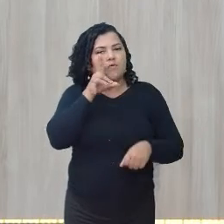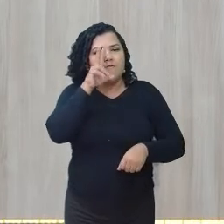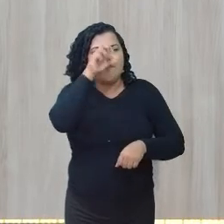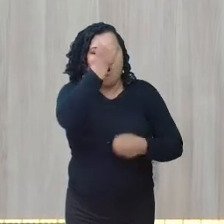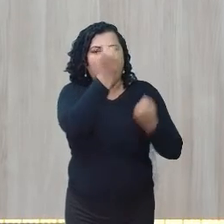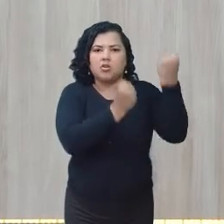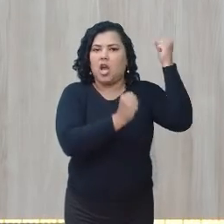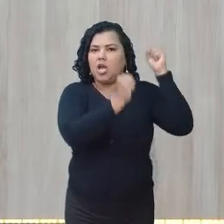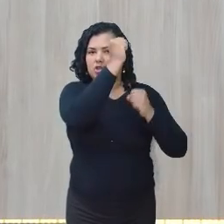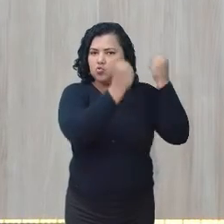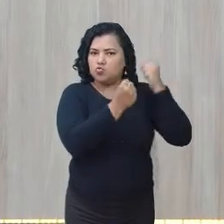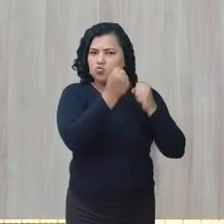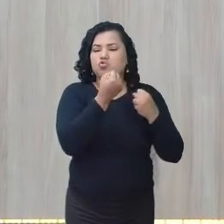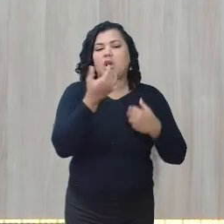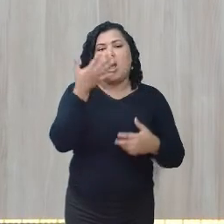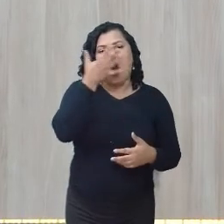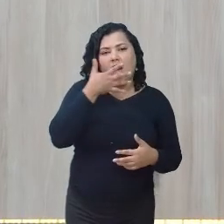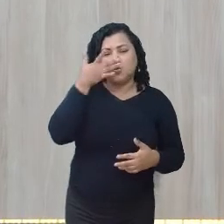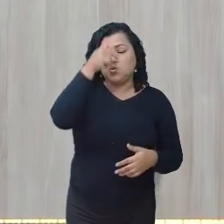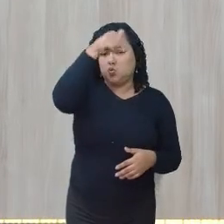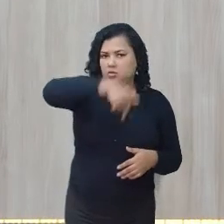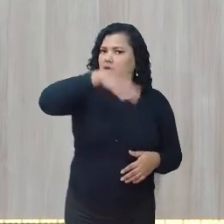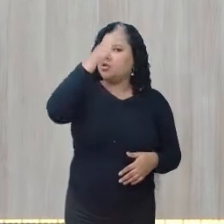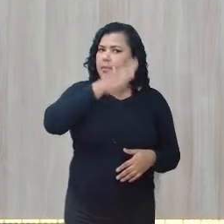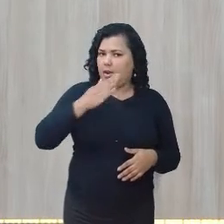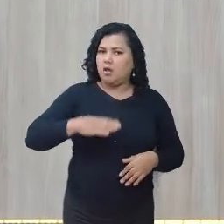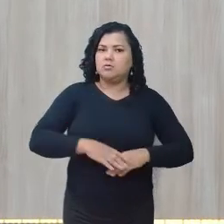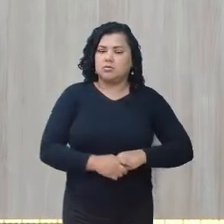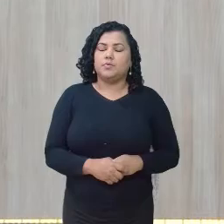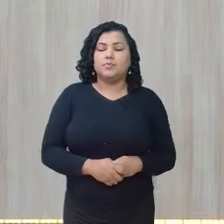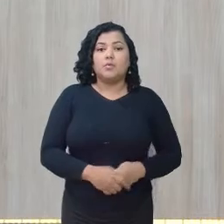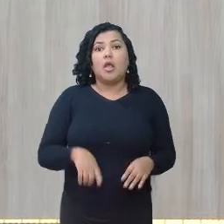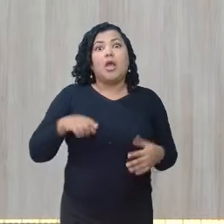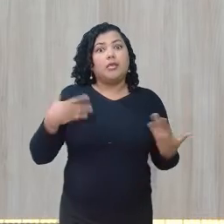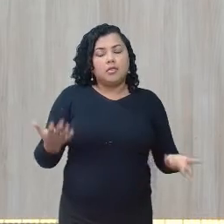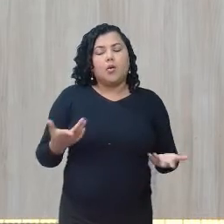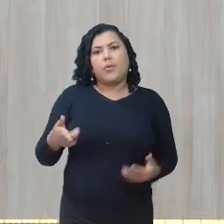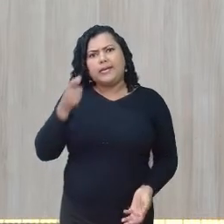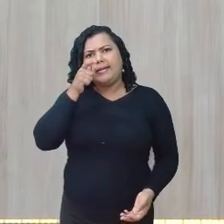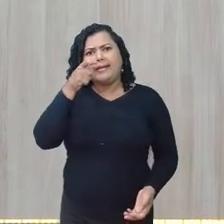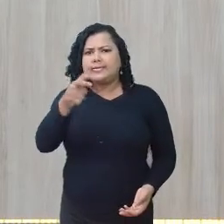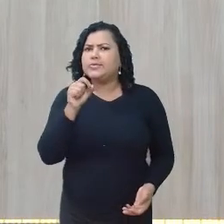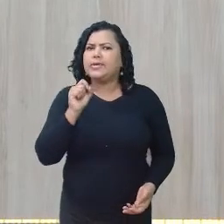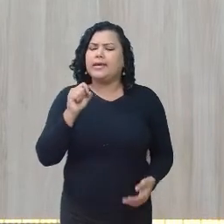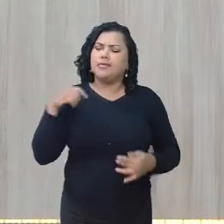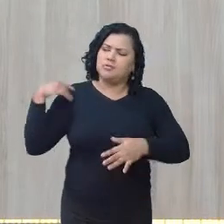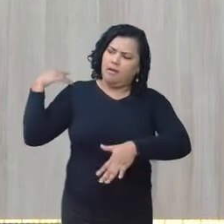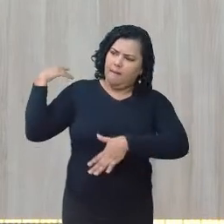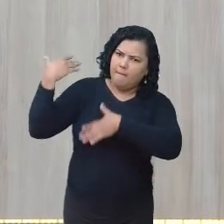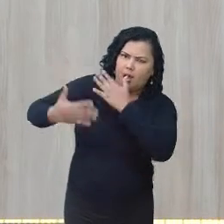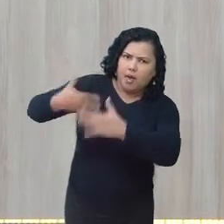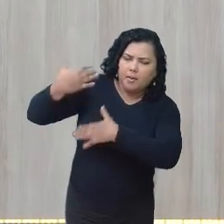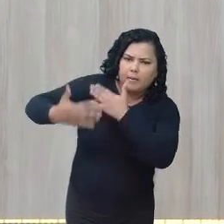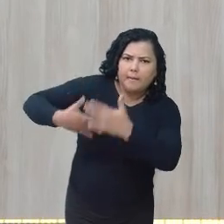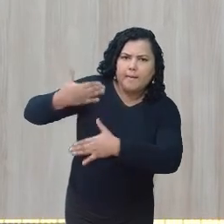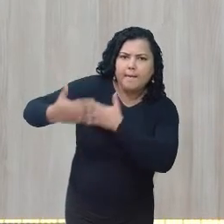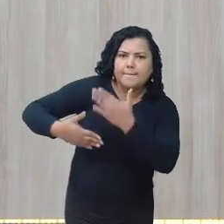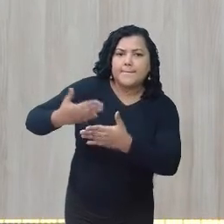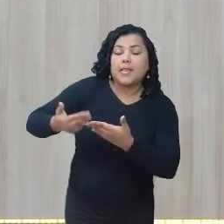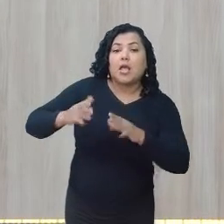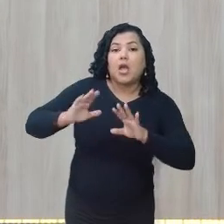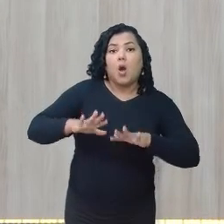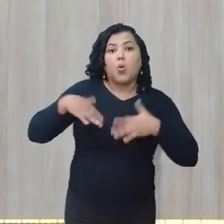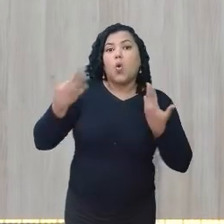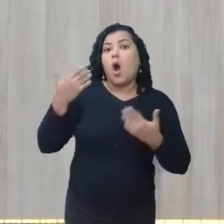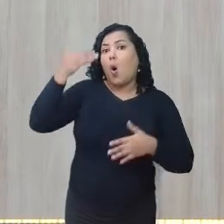Brasil. Uma coisa que é interessante é que em todo esse período, o principal produto,